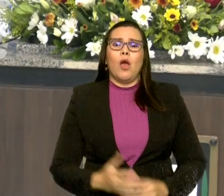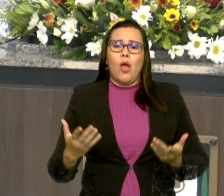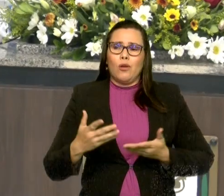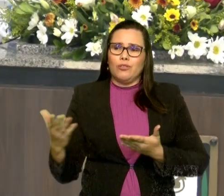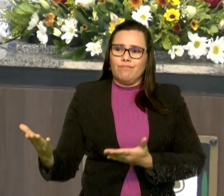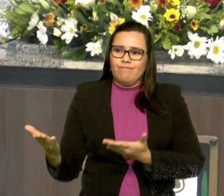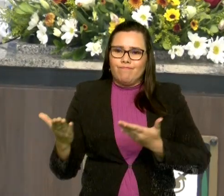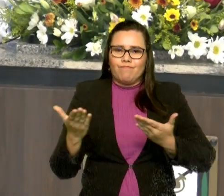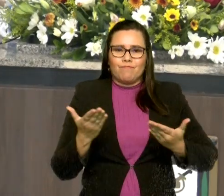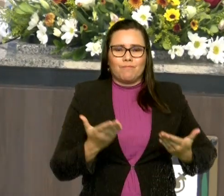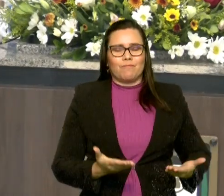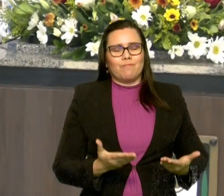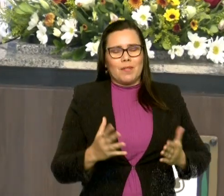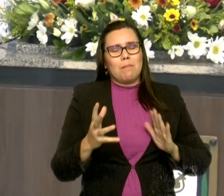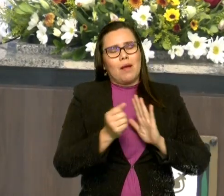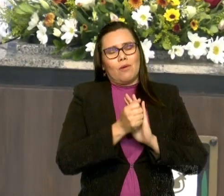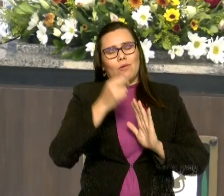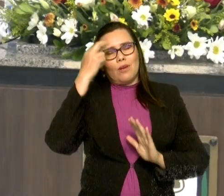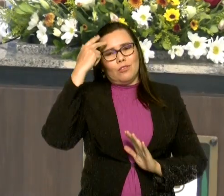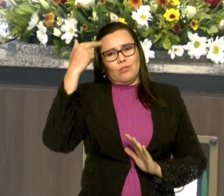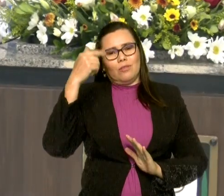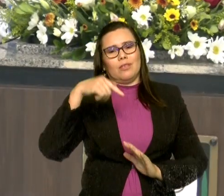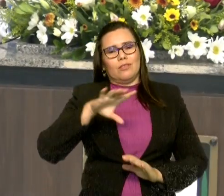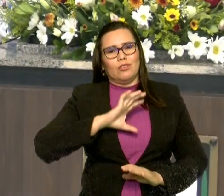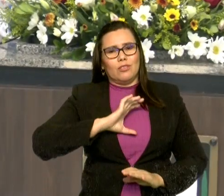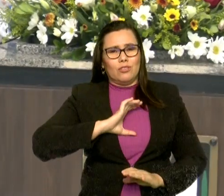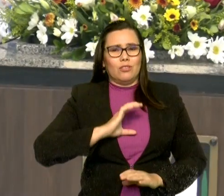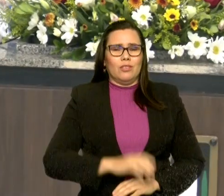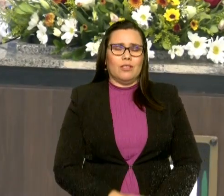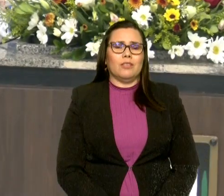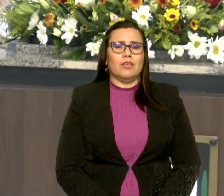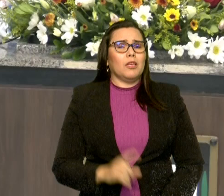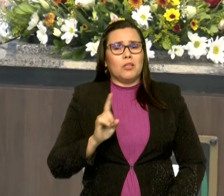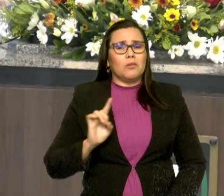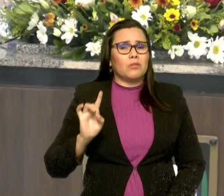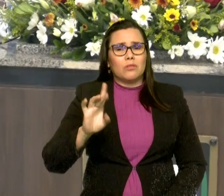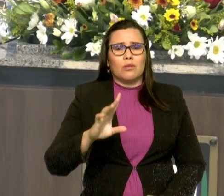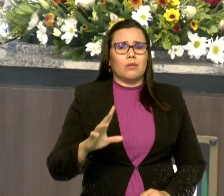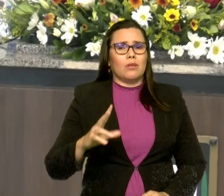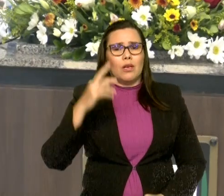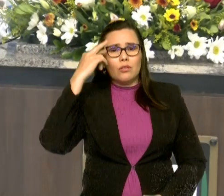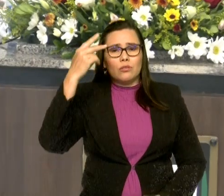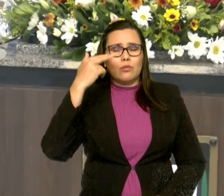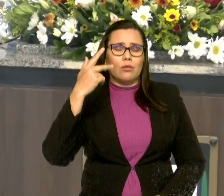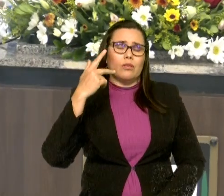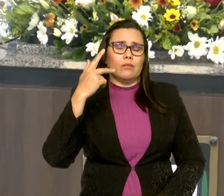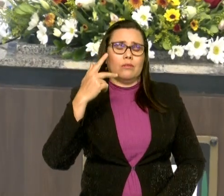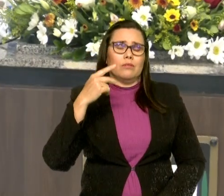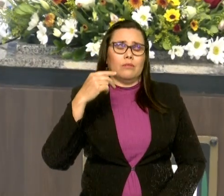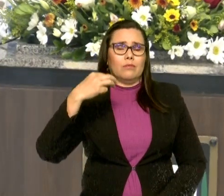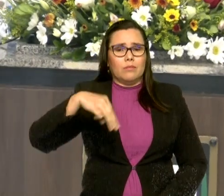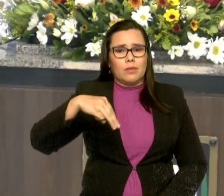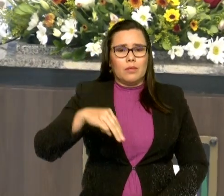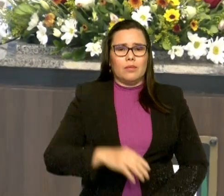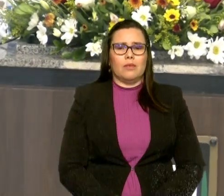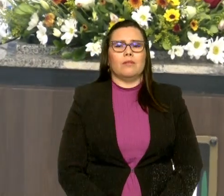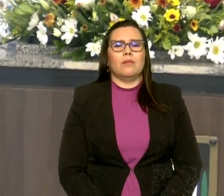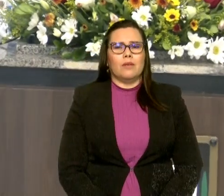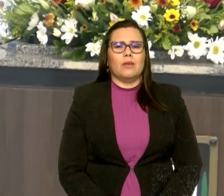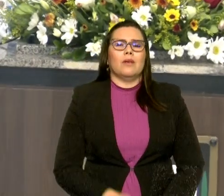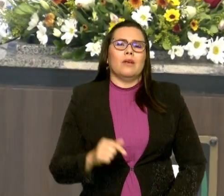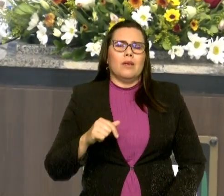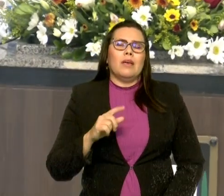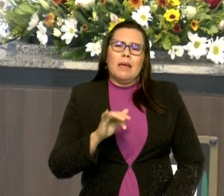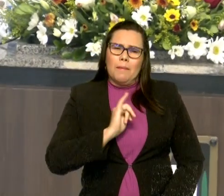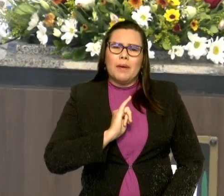vocês, está na história do nosso município. Nós estamos aqui sediando um momento importante, como foi Imperatriz da última vez, e